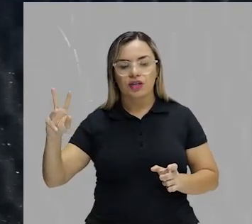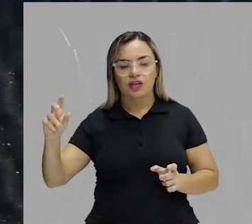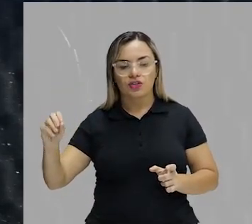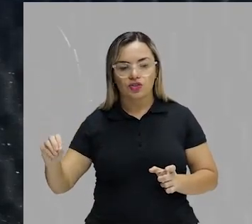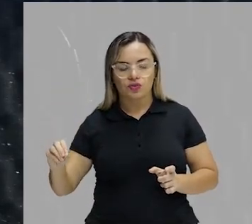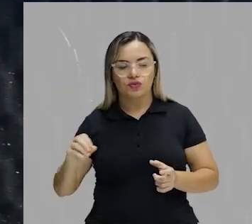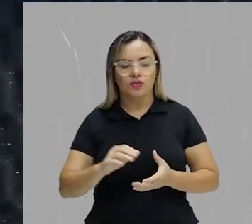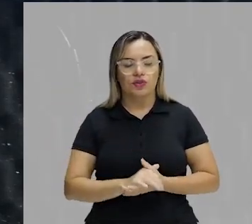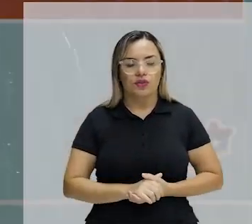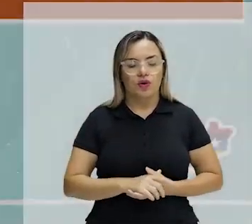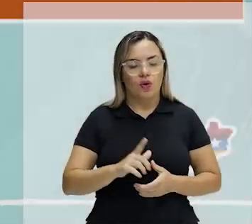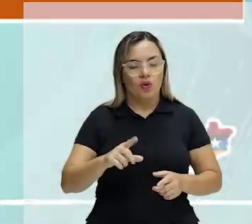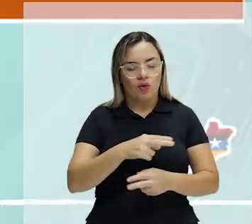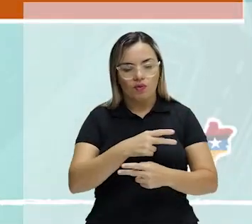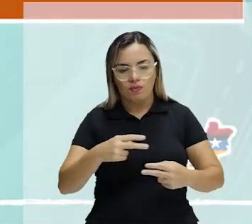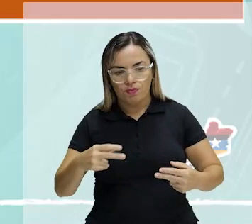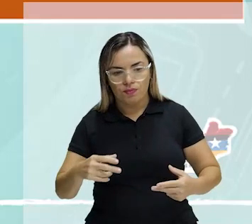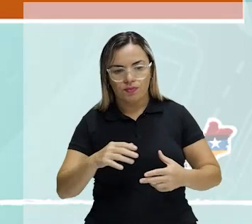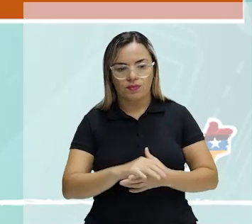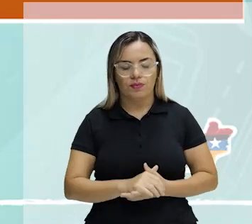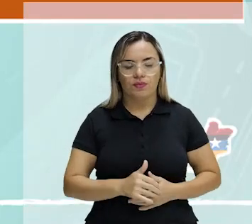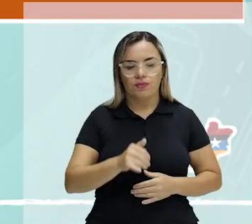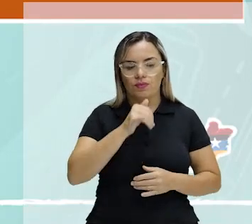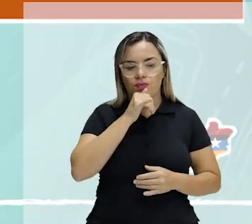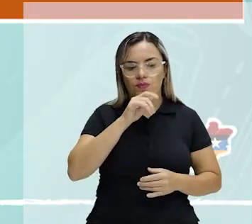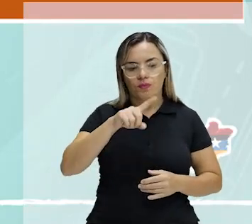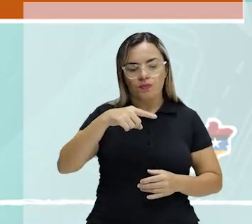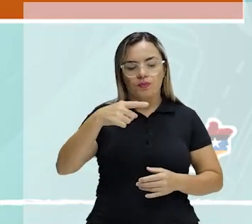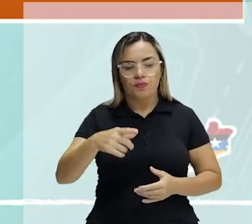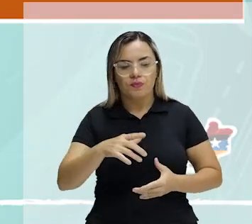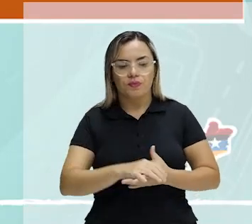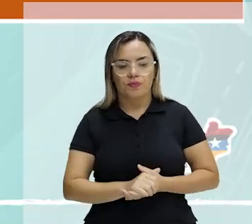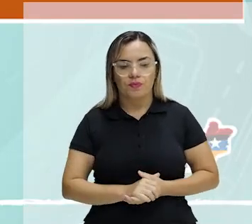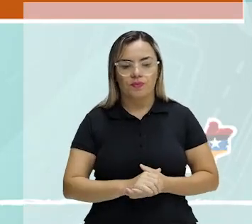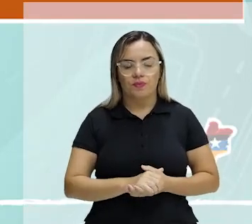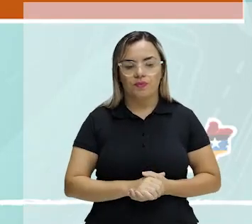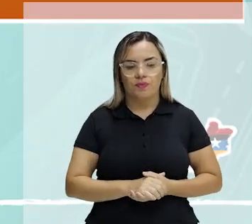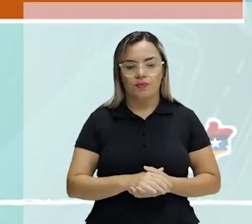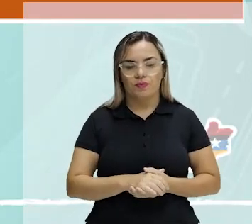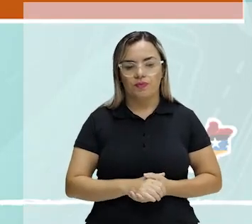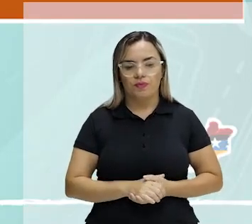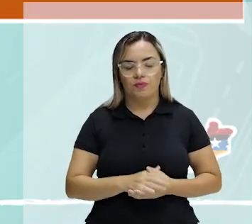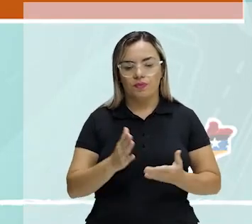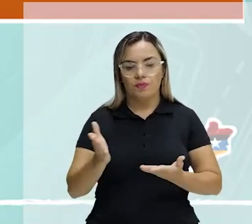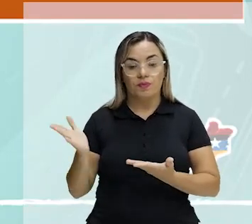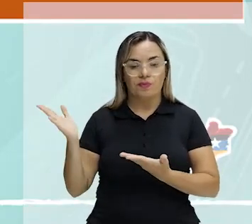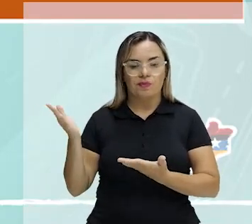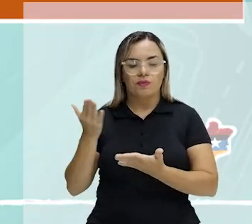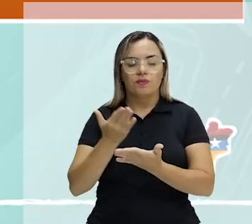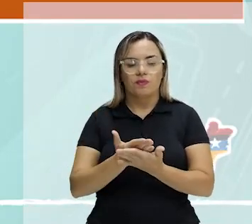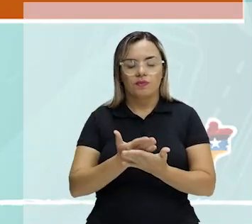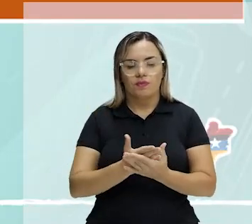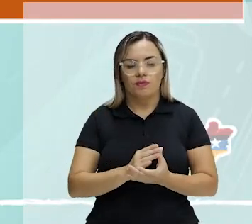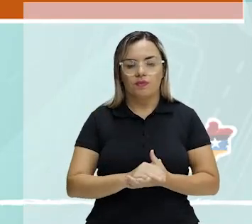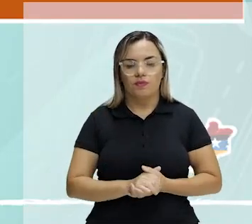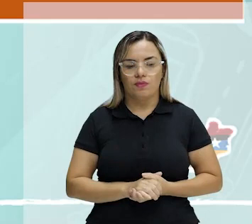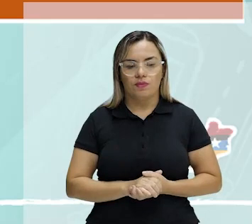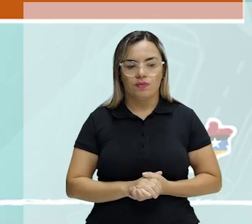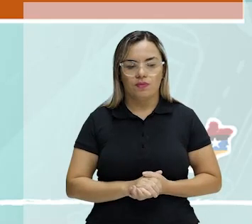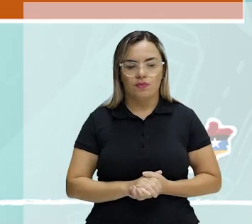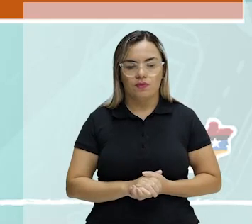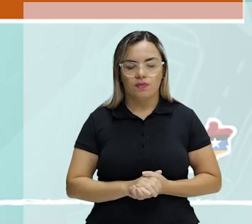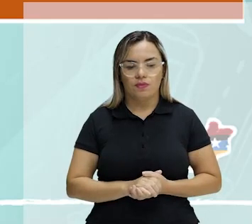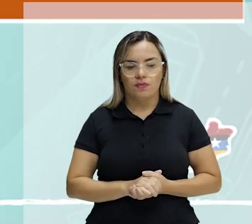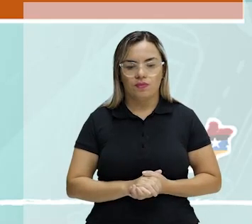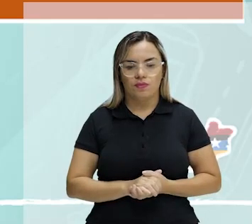nominal. Outro exemplo aqui para nós. As conjunções subordinativas podem ser integrantes, como eu já disse, ou adverbiais.